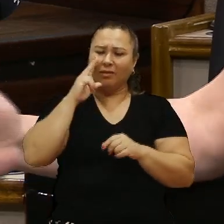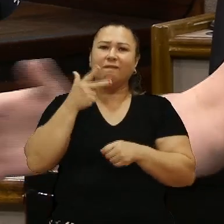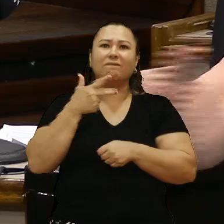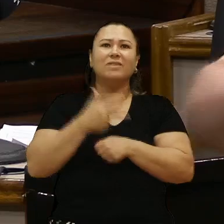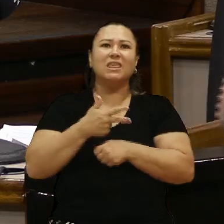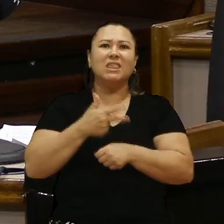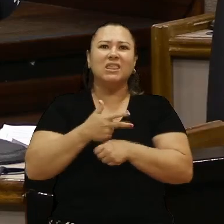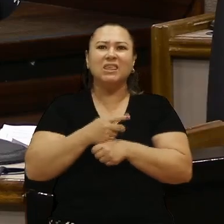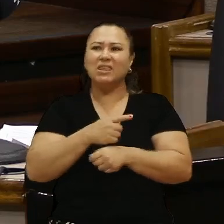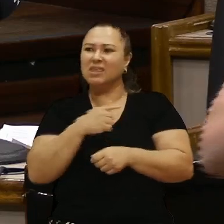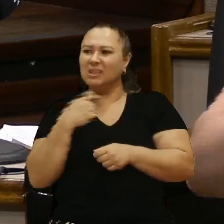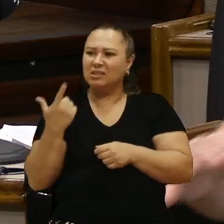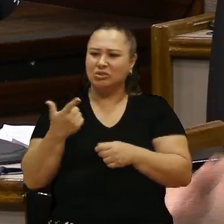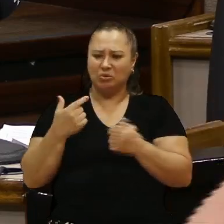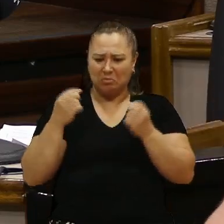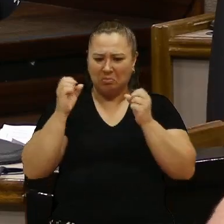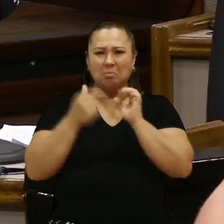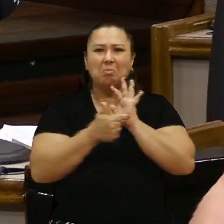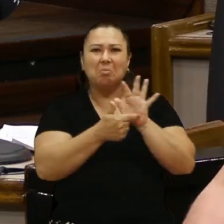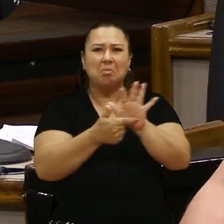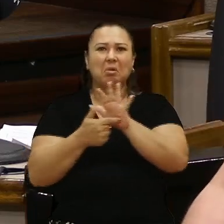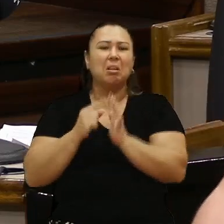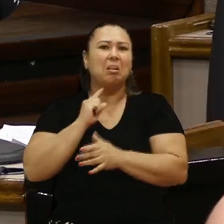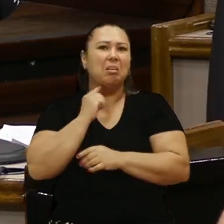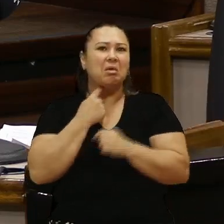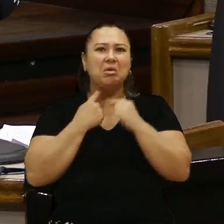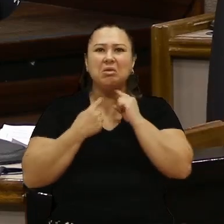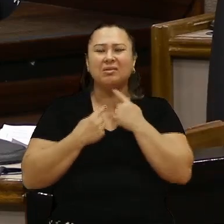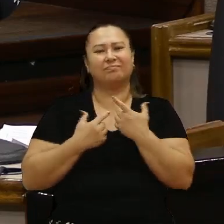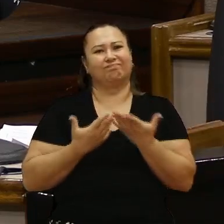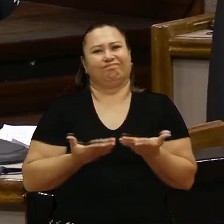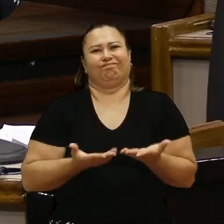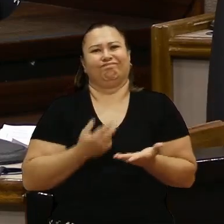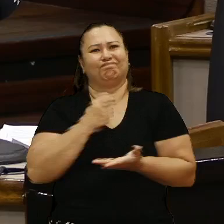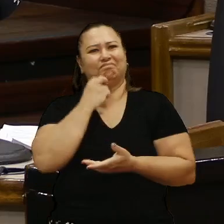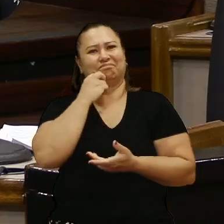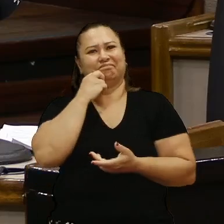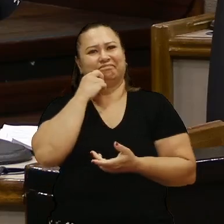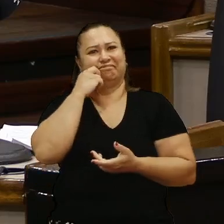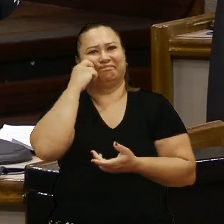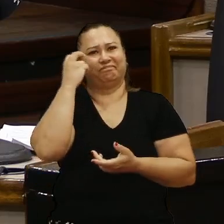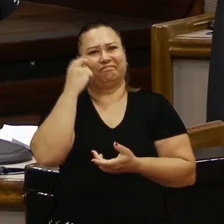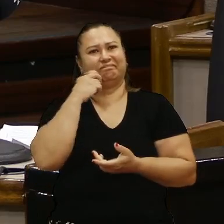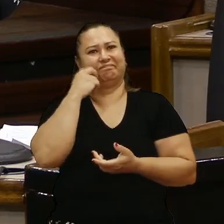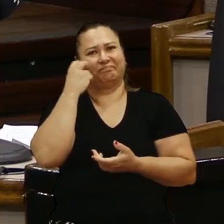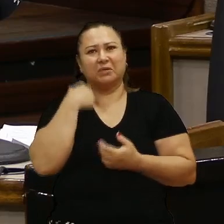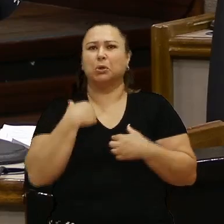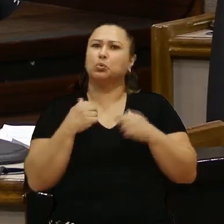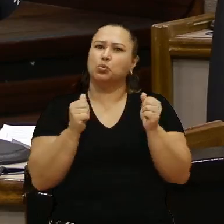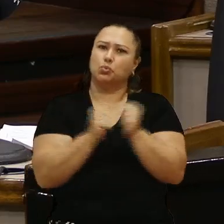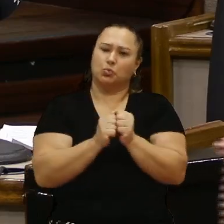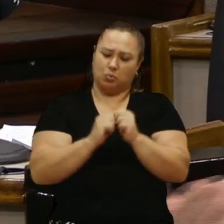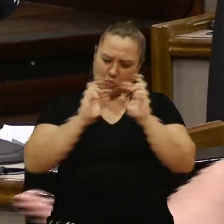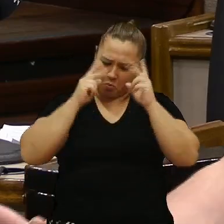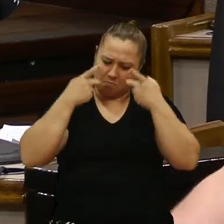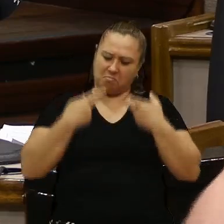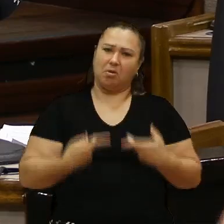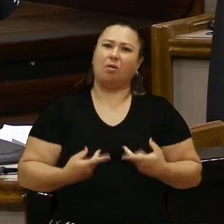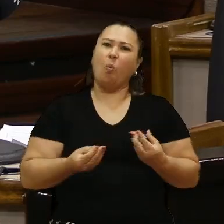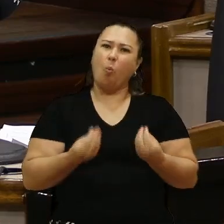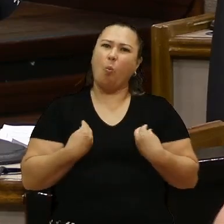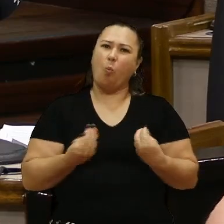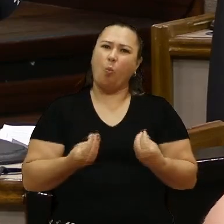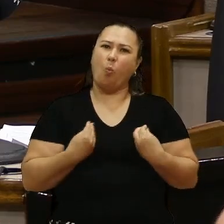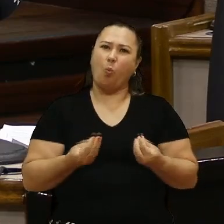das praias, com tudo aquele lixo, aquelas coisas aradas, é uma pouca vergonha, né? Me incluo junto como ser humano, deixar acontecer